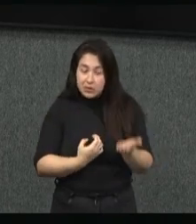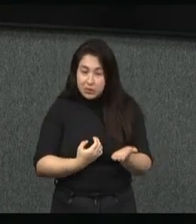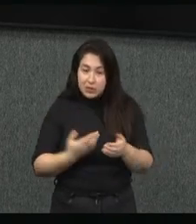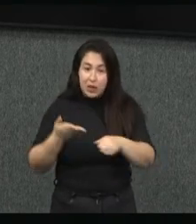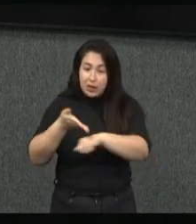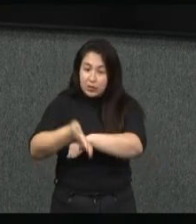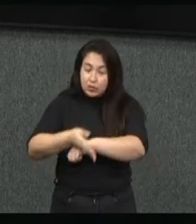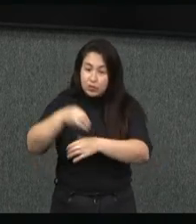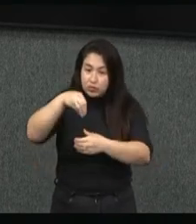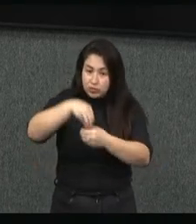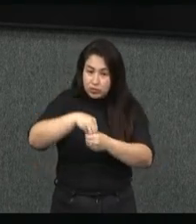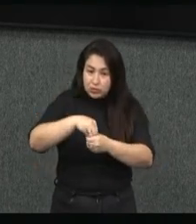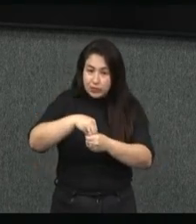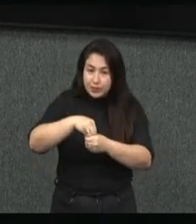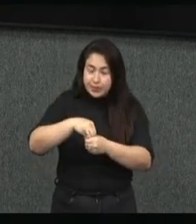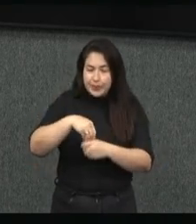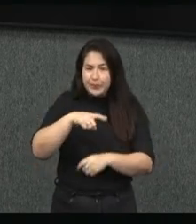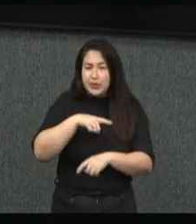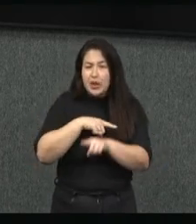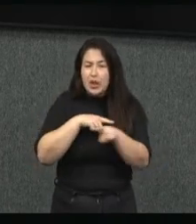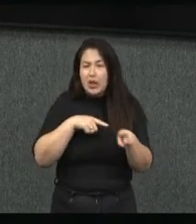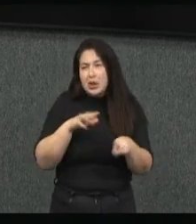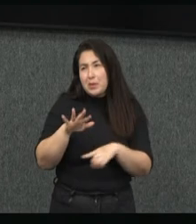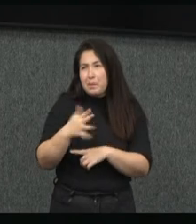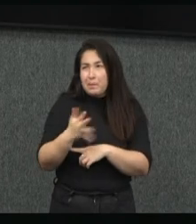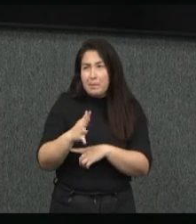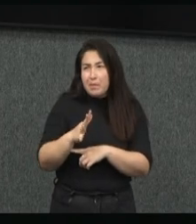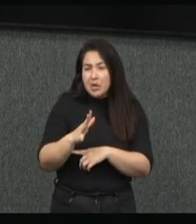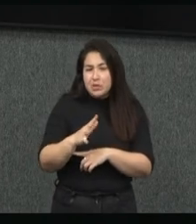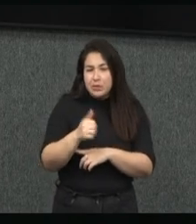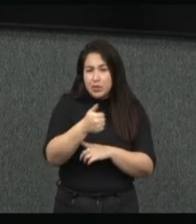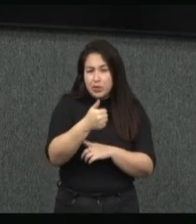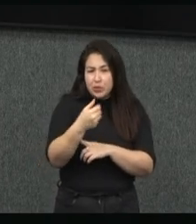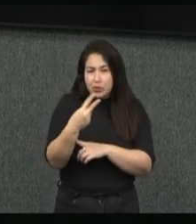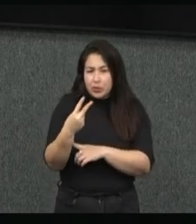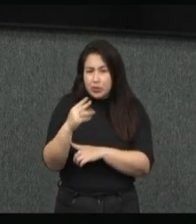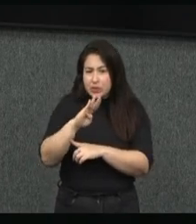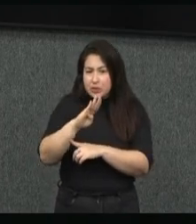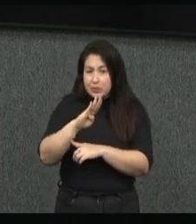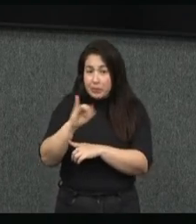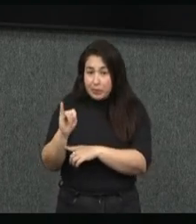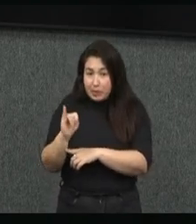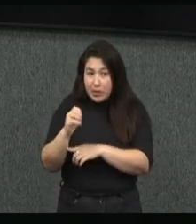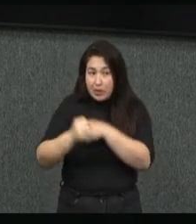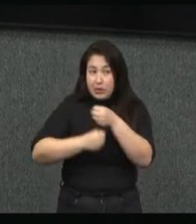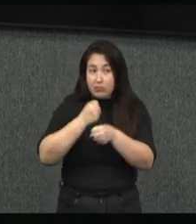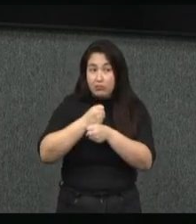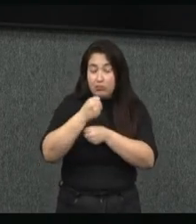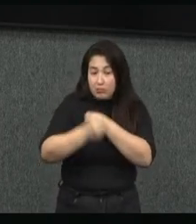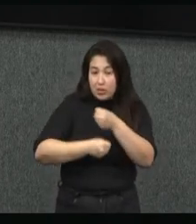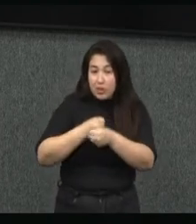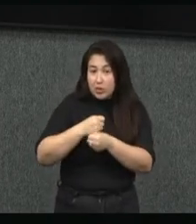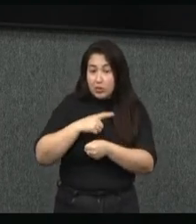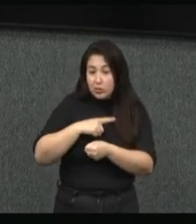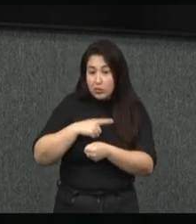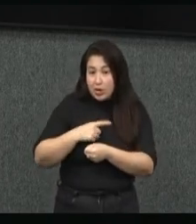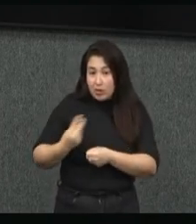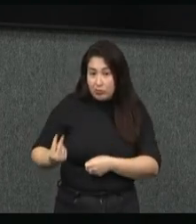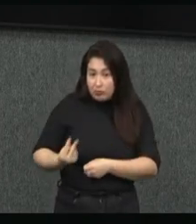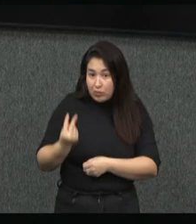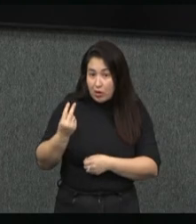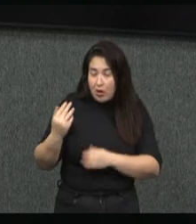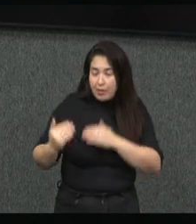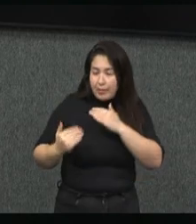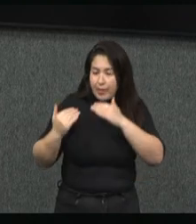lá dentro. Essas empresas têm um faturamento, grosso modo, de 12 bilhões de reais por ano. E nesse programa a gente desenvolve ideias